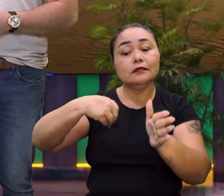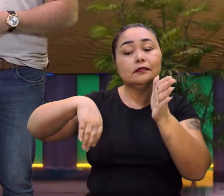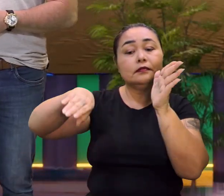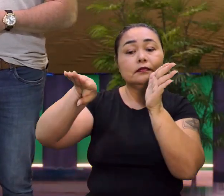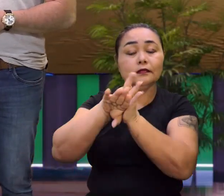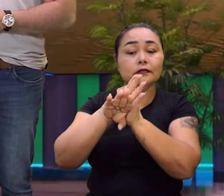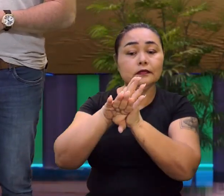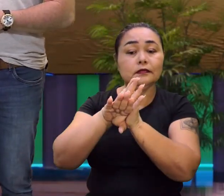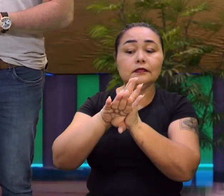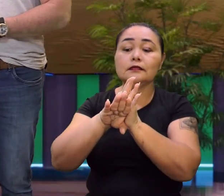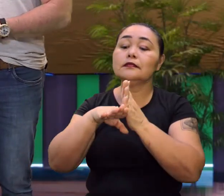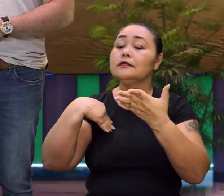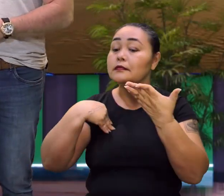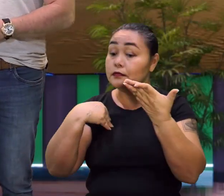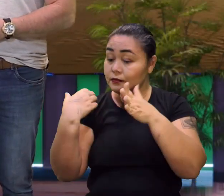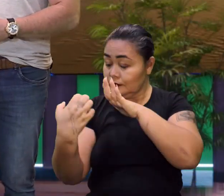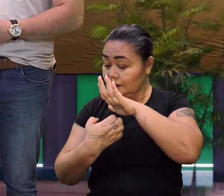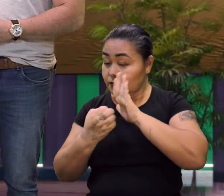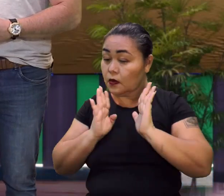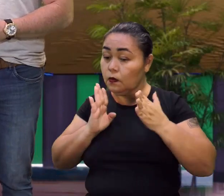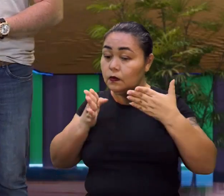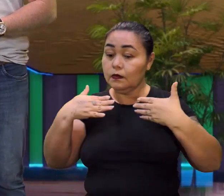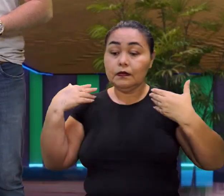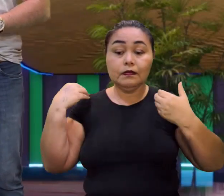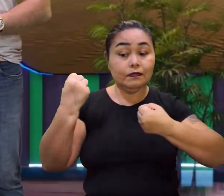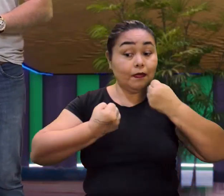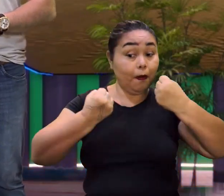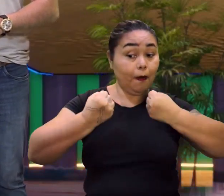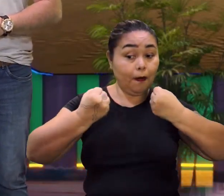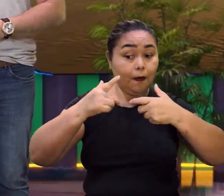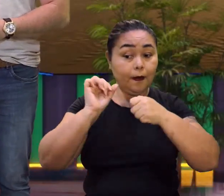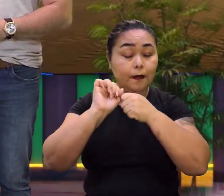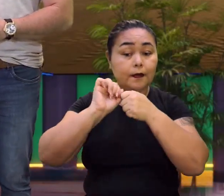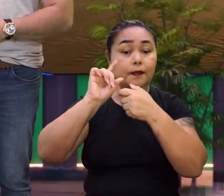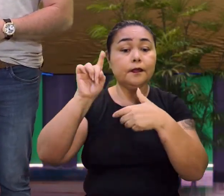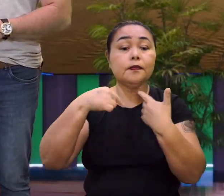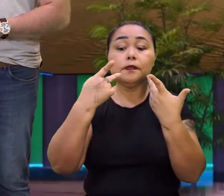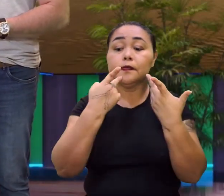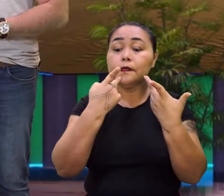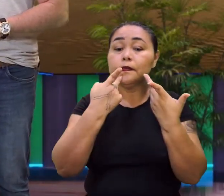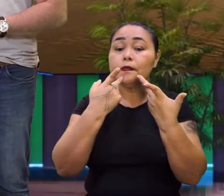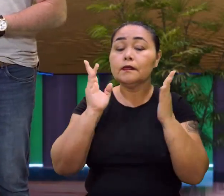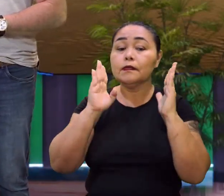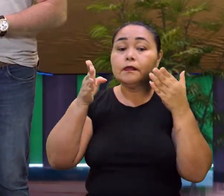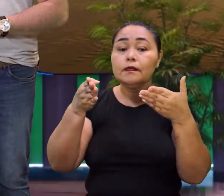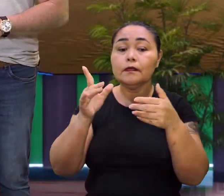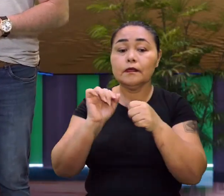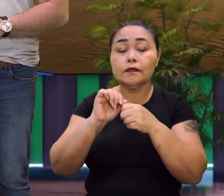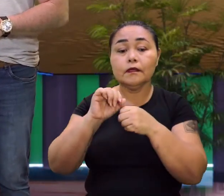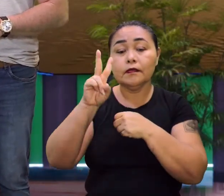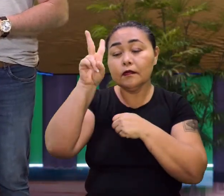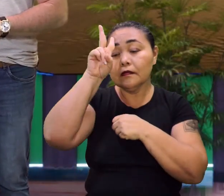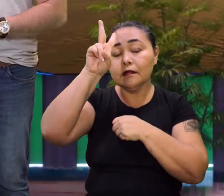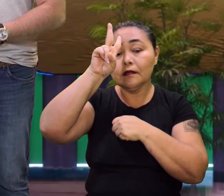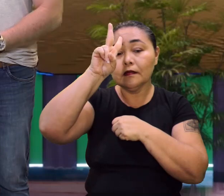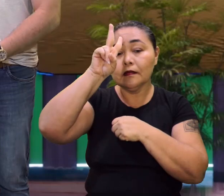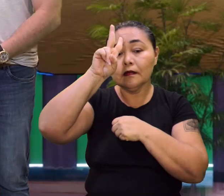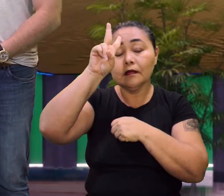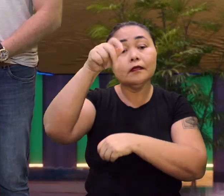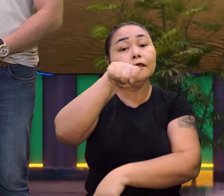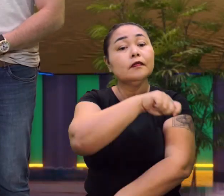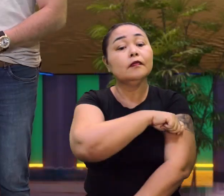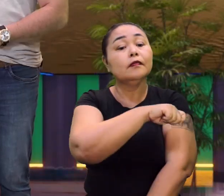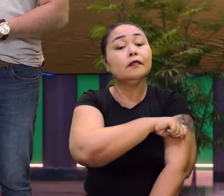chegada da indústria automobilística. Exatamente. Inclusive, já que você tocou nesse assunto, só relembrando o